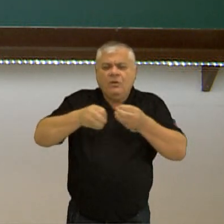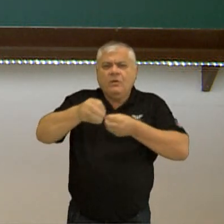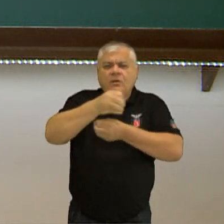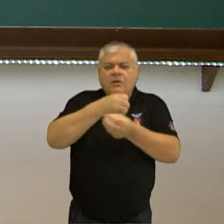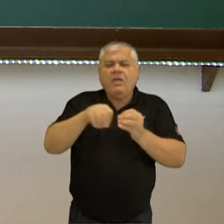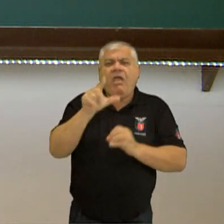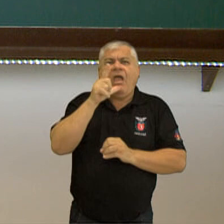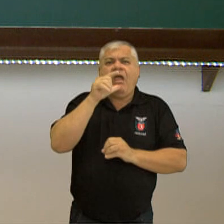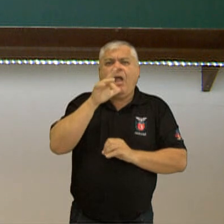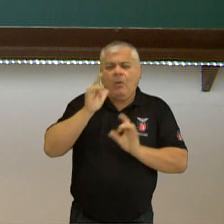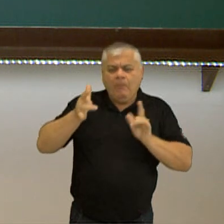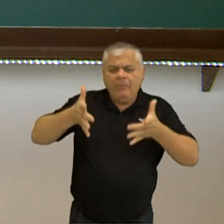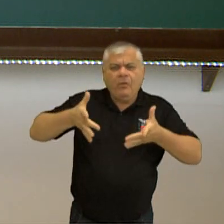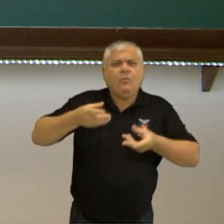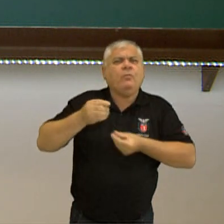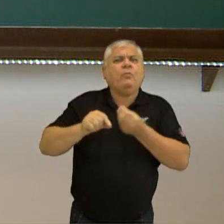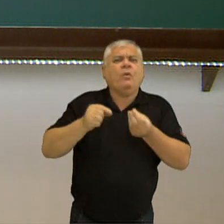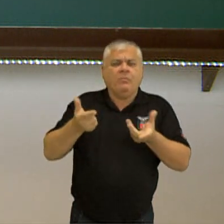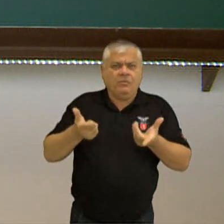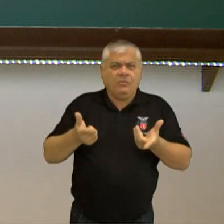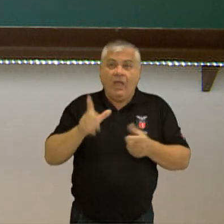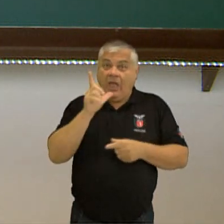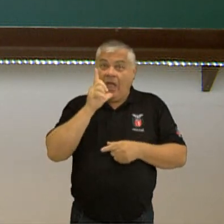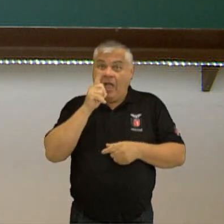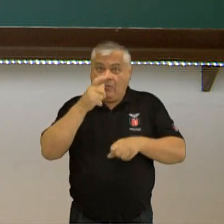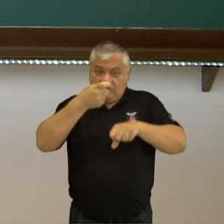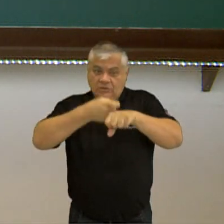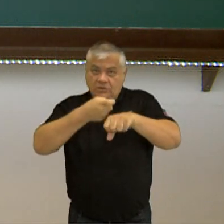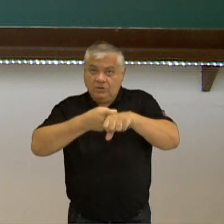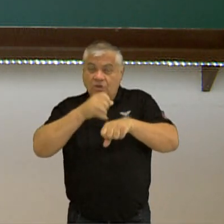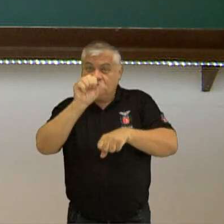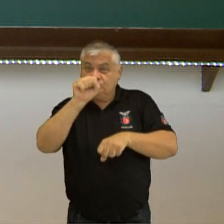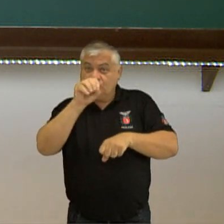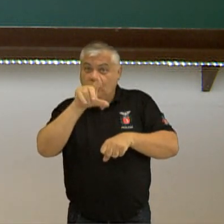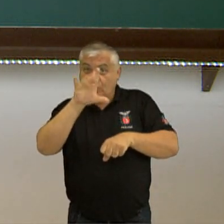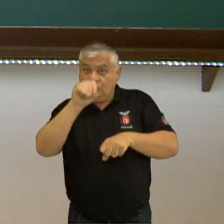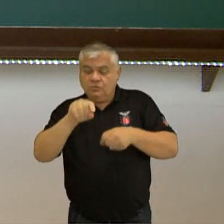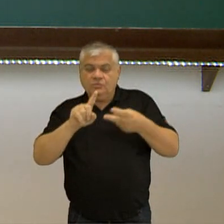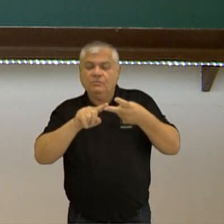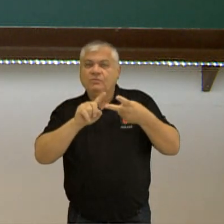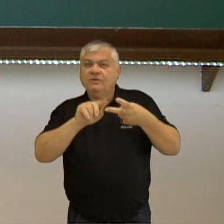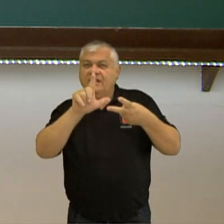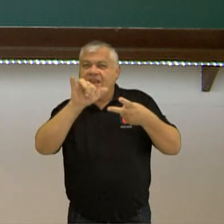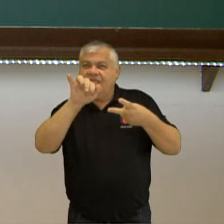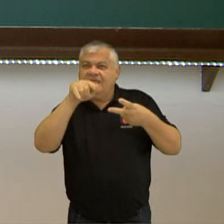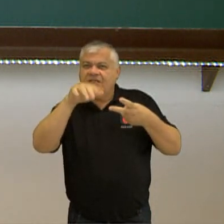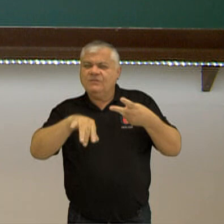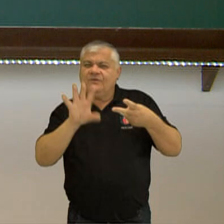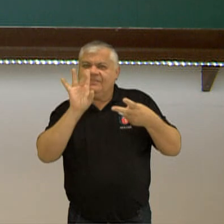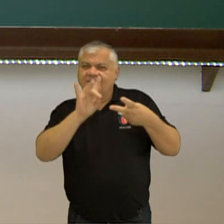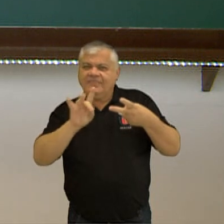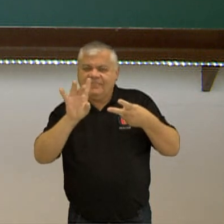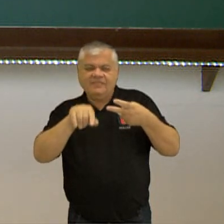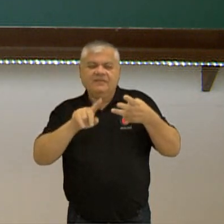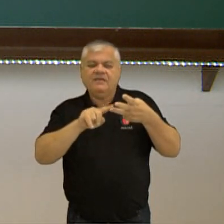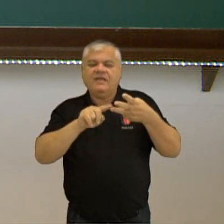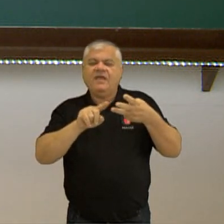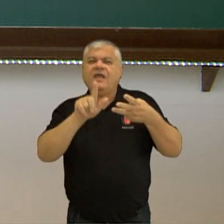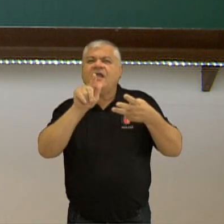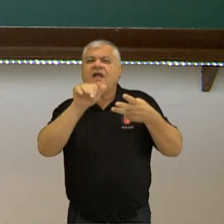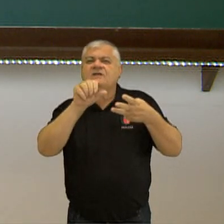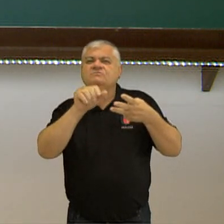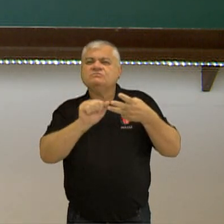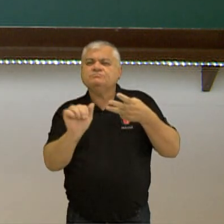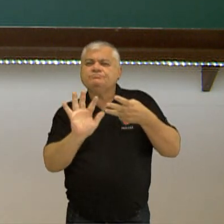dão origem à água nos estados sólido, líquido, gasoso? Pois bem, gente, a água é formada por